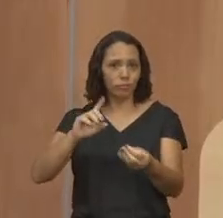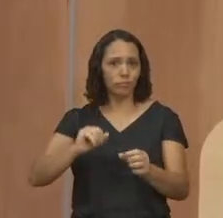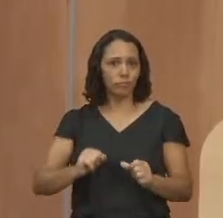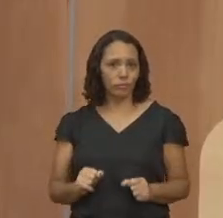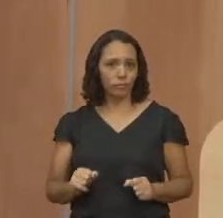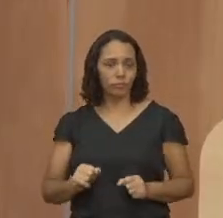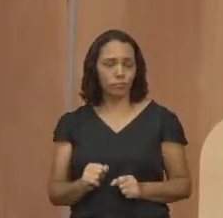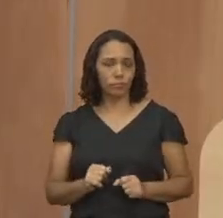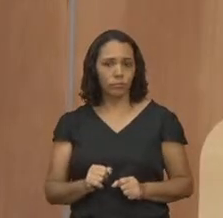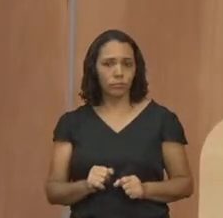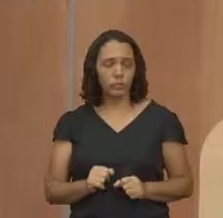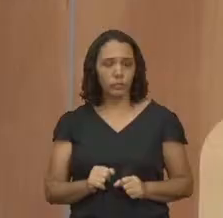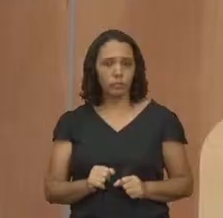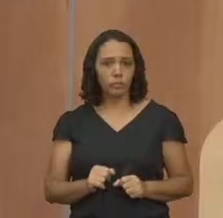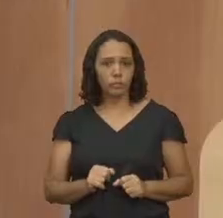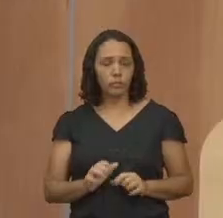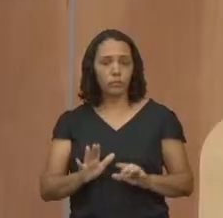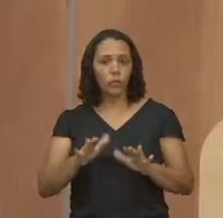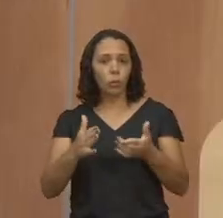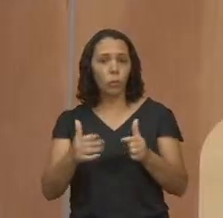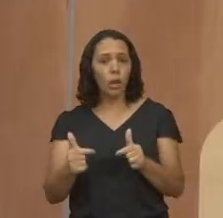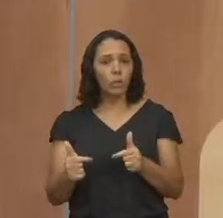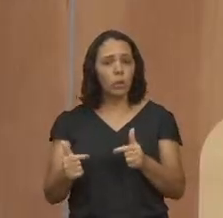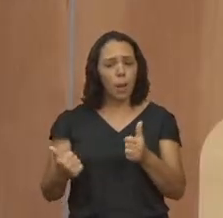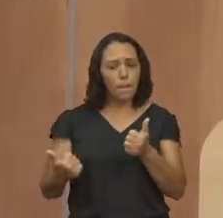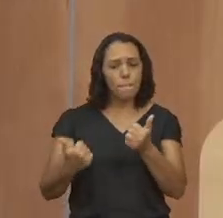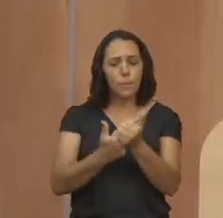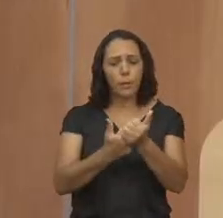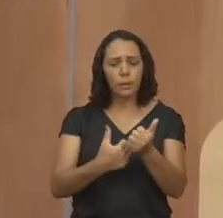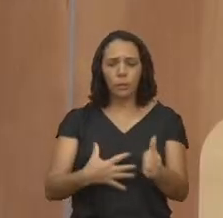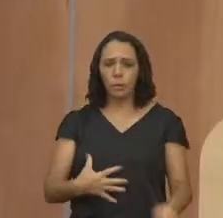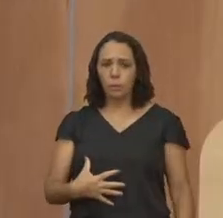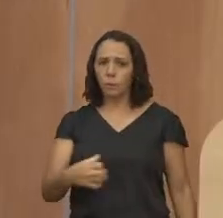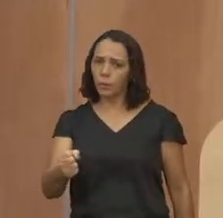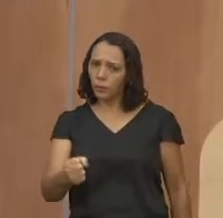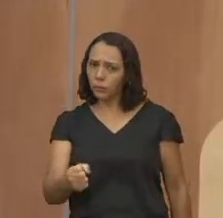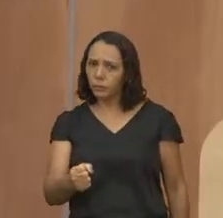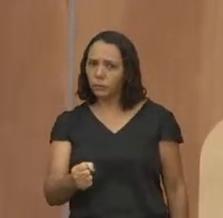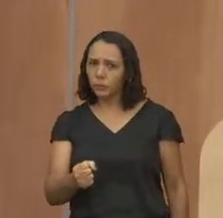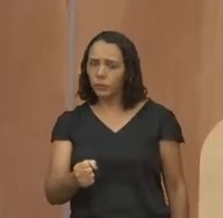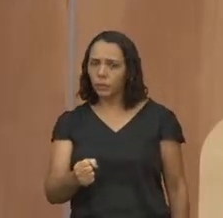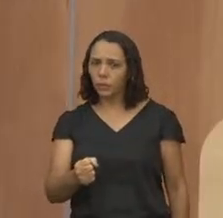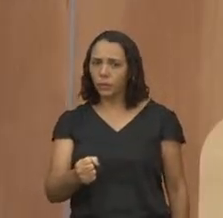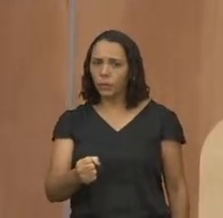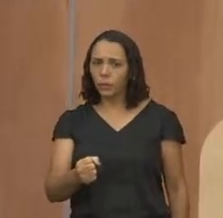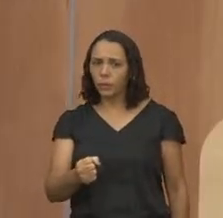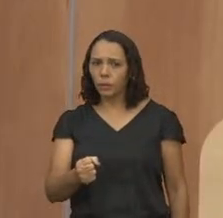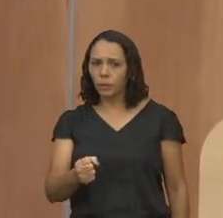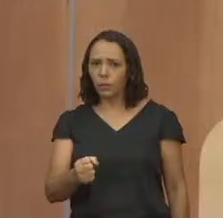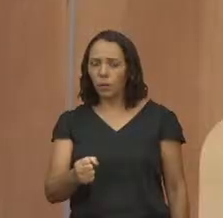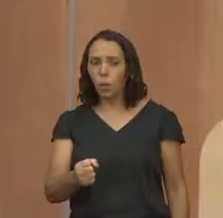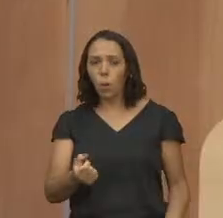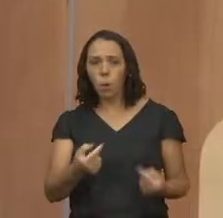E é como diz o ditado: quando se defende o aborto para alguém que ainda não nasceu, é